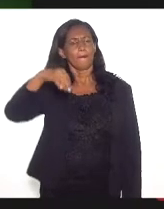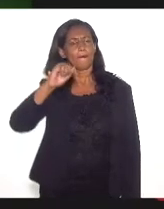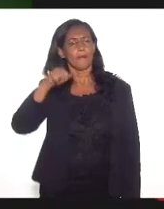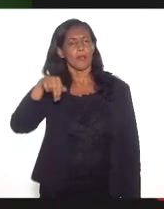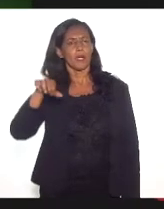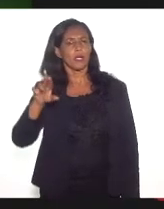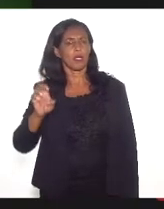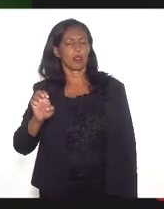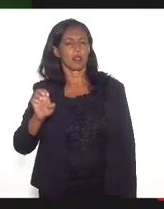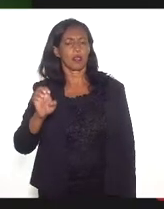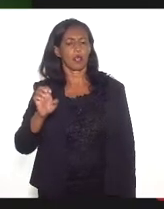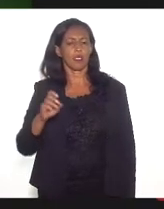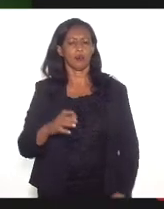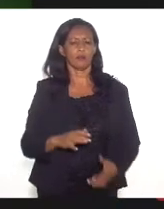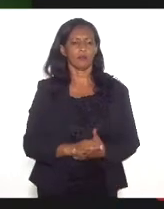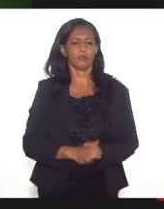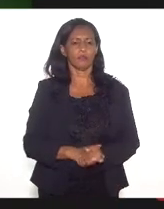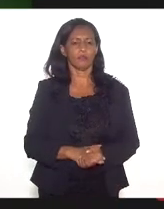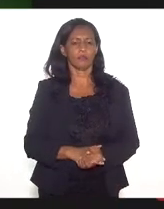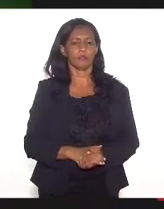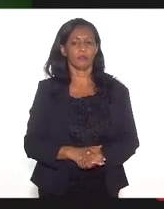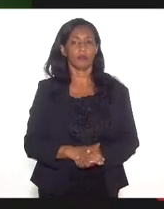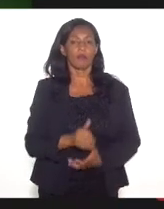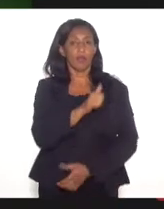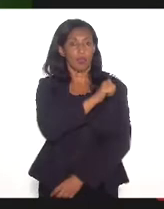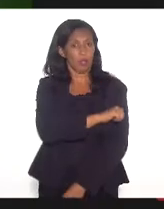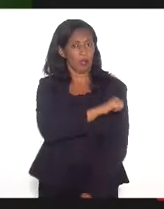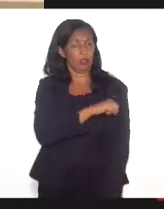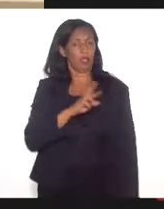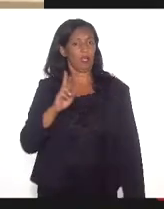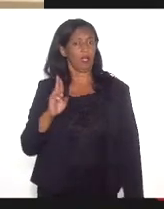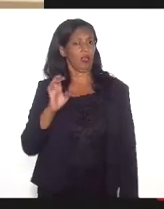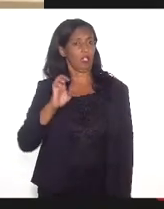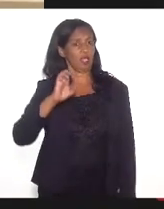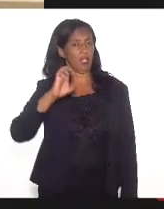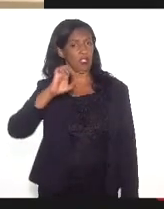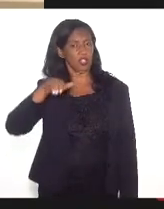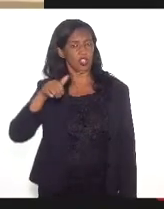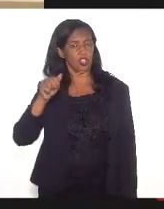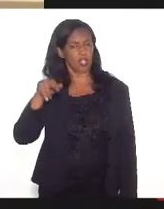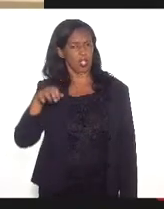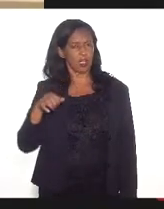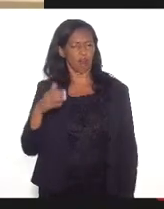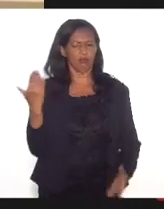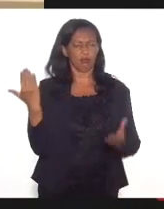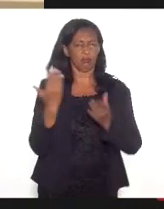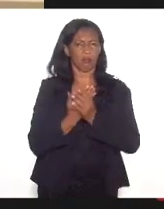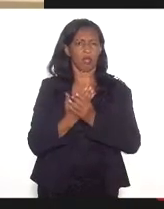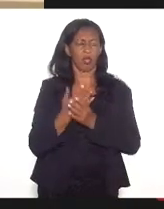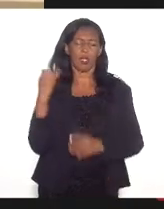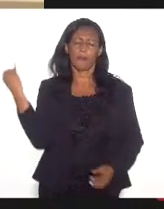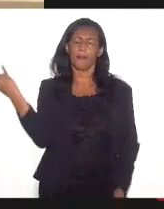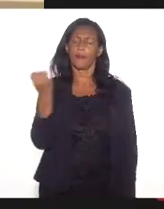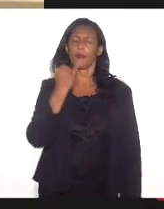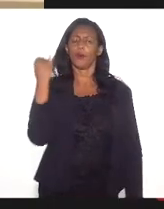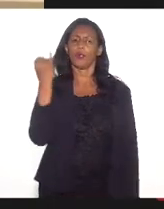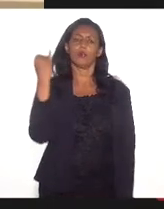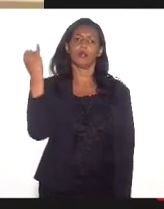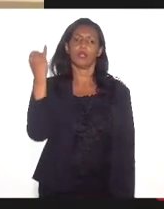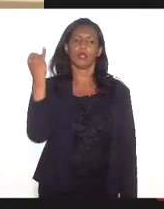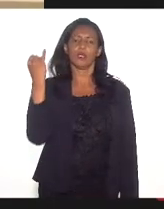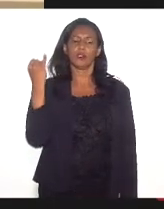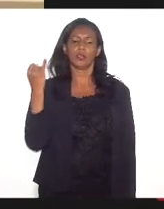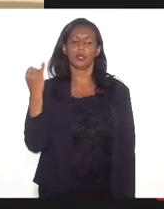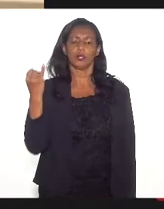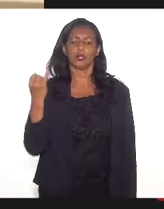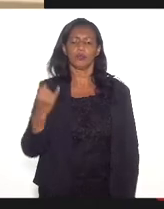enfim, uma representação, enfermeira Rejane, uma representação importante para